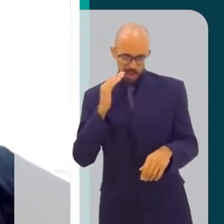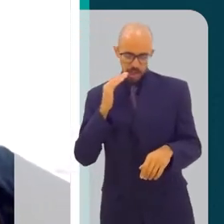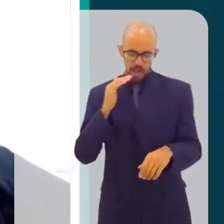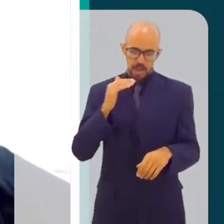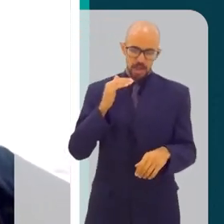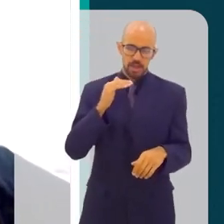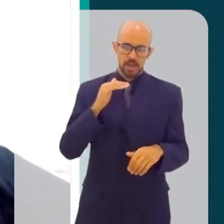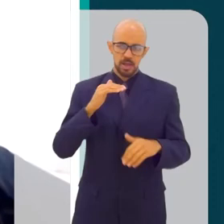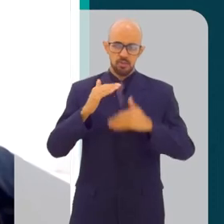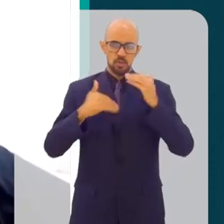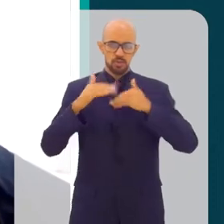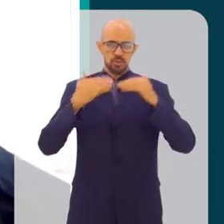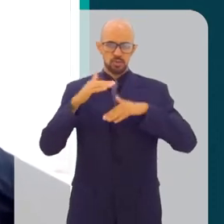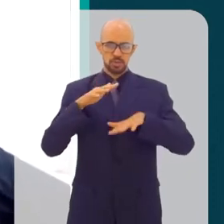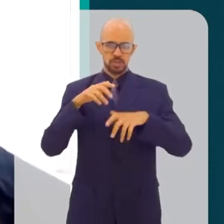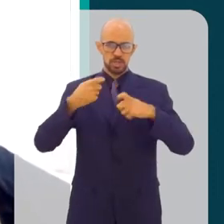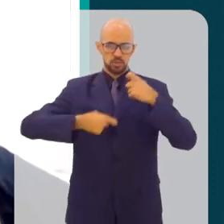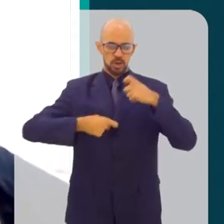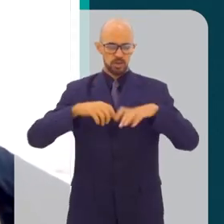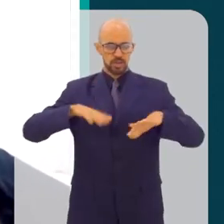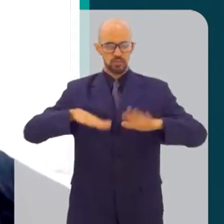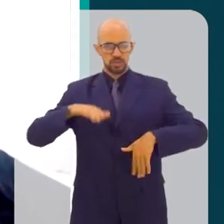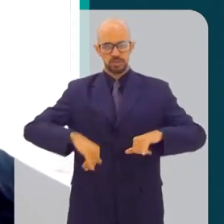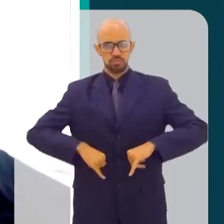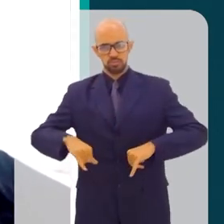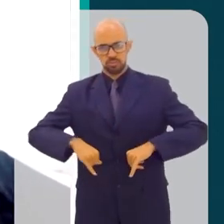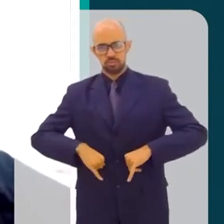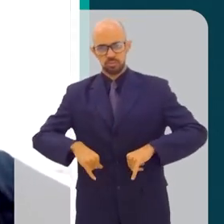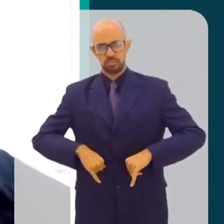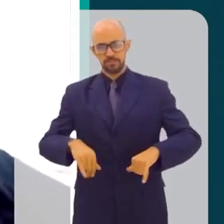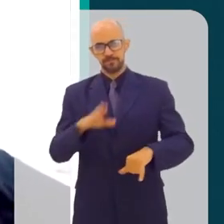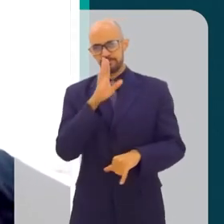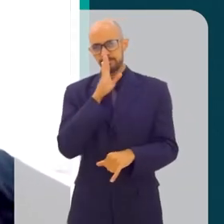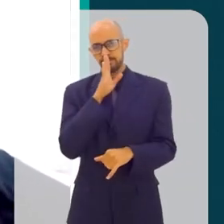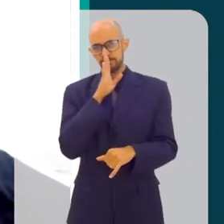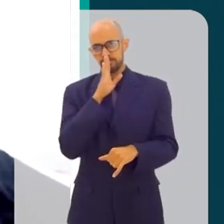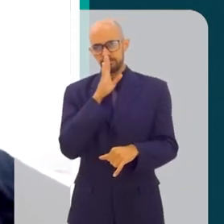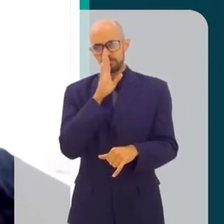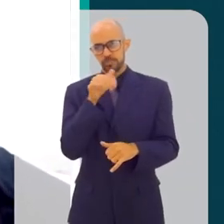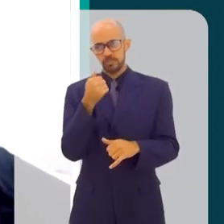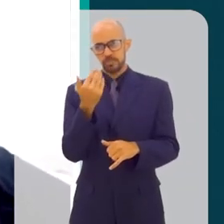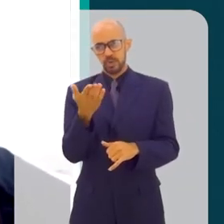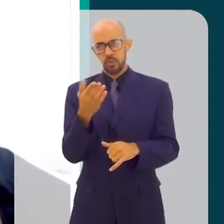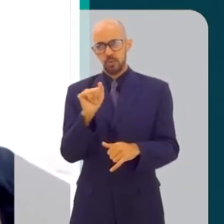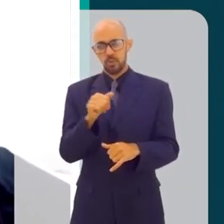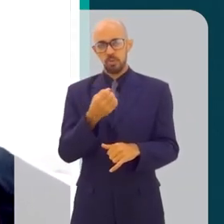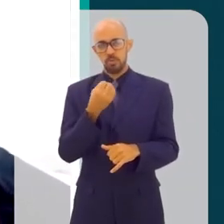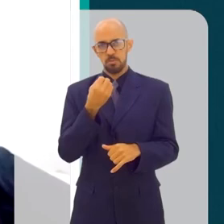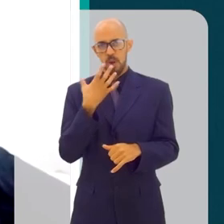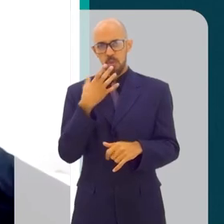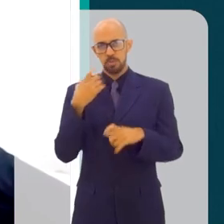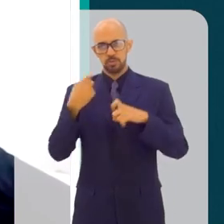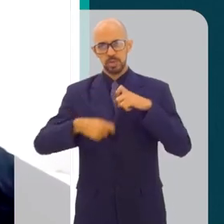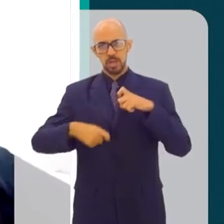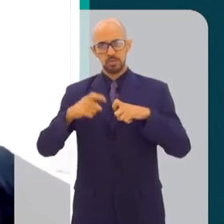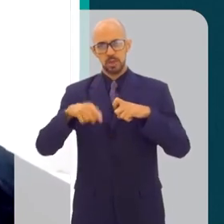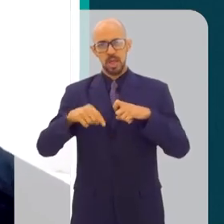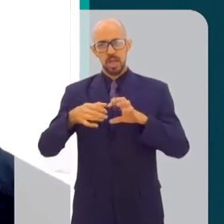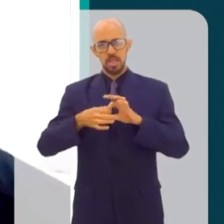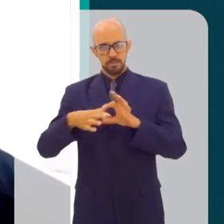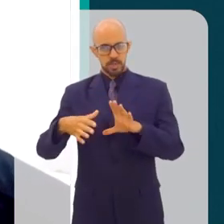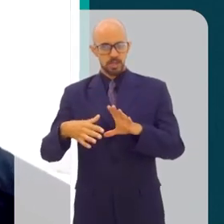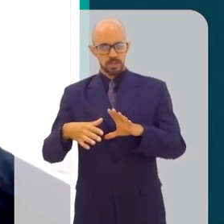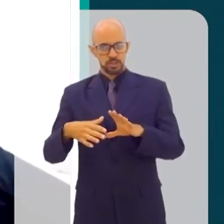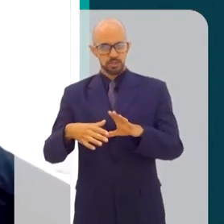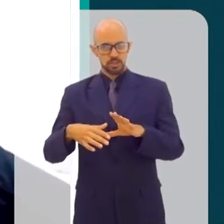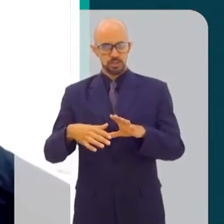pode questionar. Então a gente acaba sofrendo calada. E sofrendo calada, eu acho que o que é bom para o sexo, Ricardo, é a